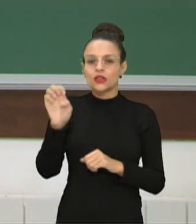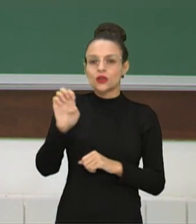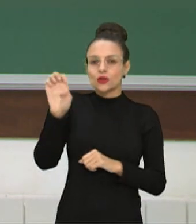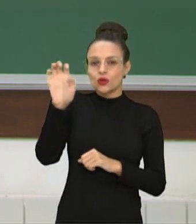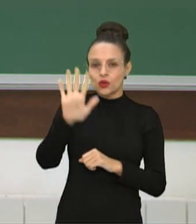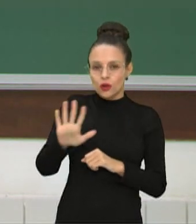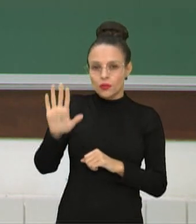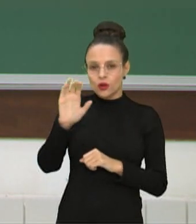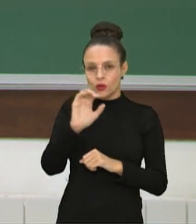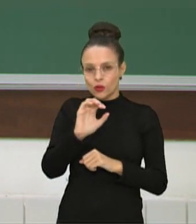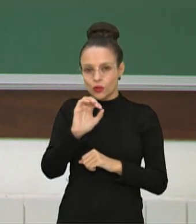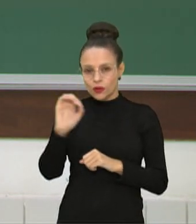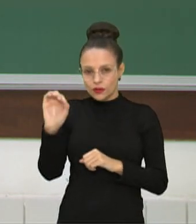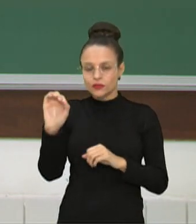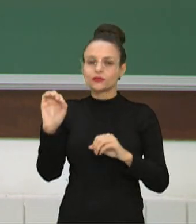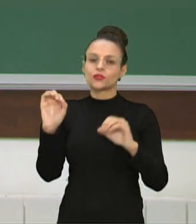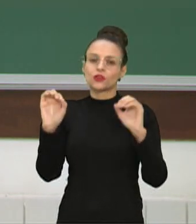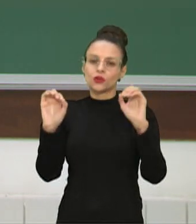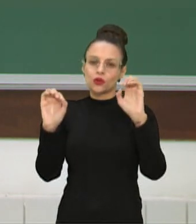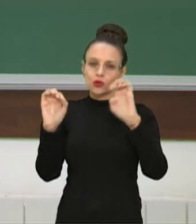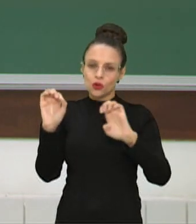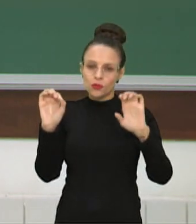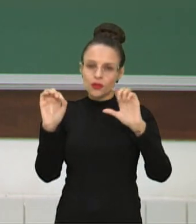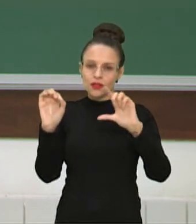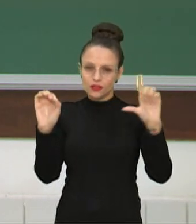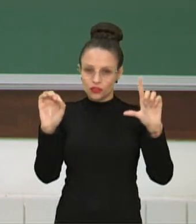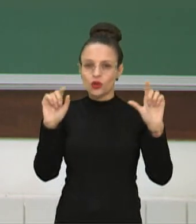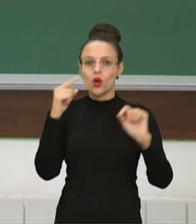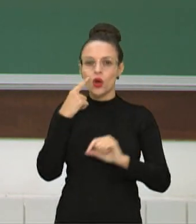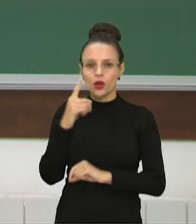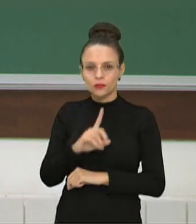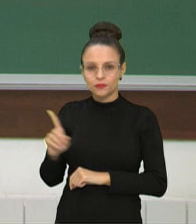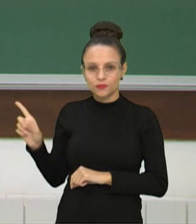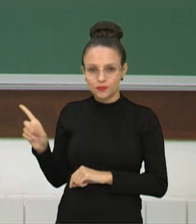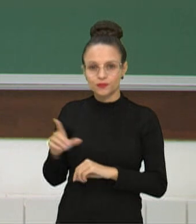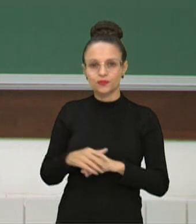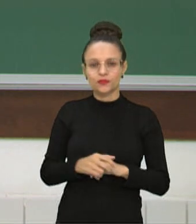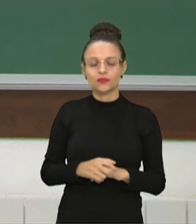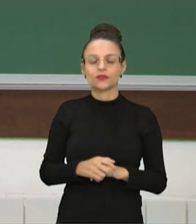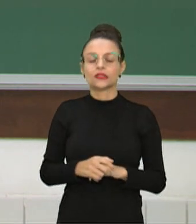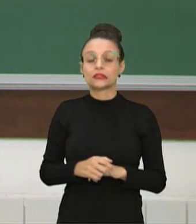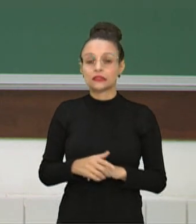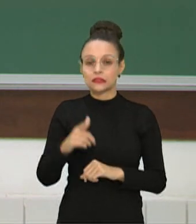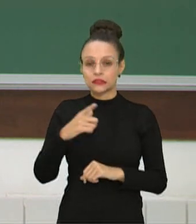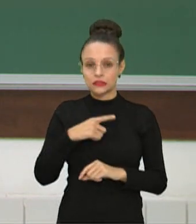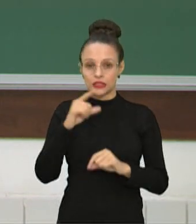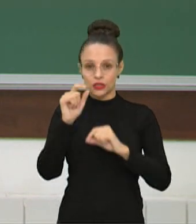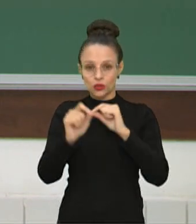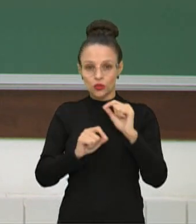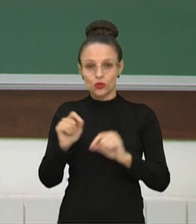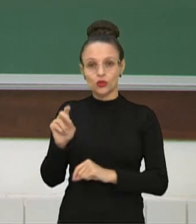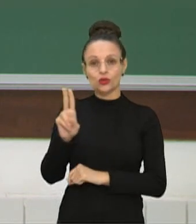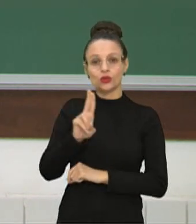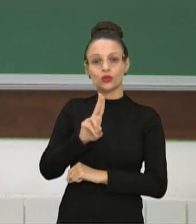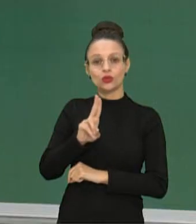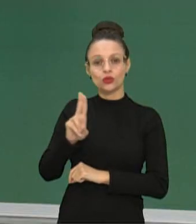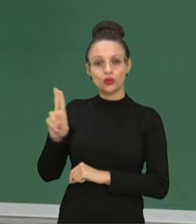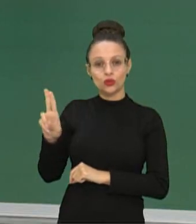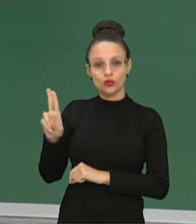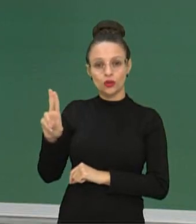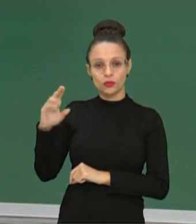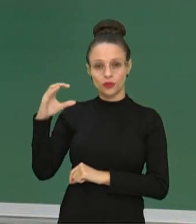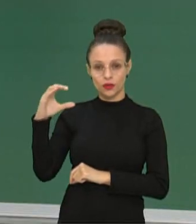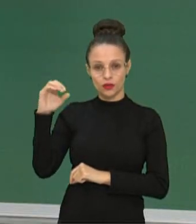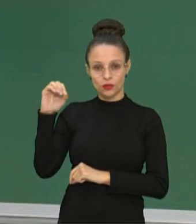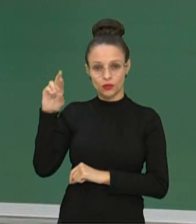Europa oriental e a Europa ocidental, recebia o seguinte nome: